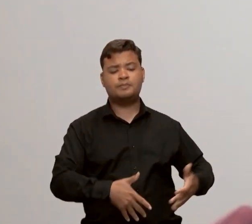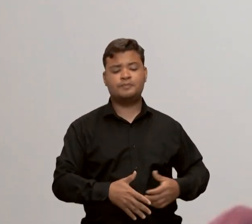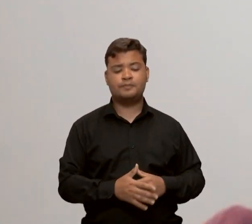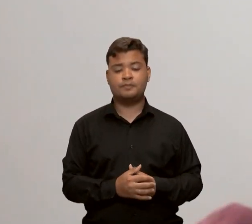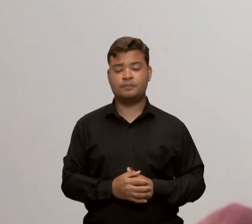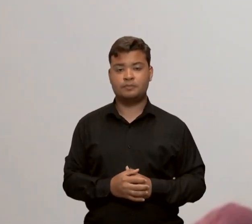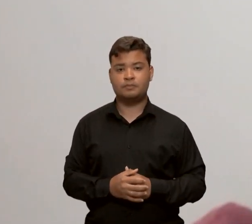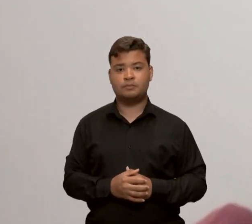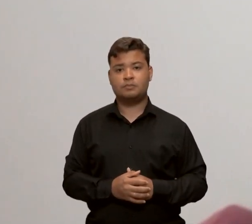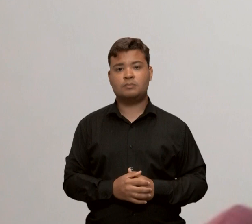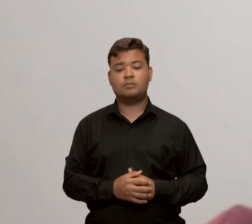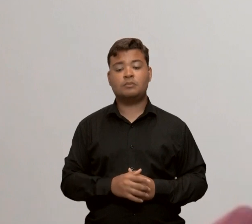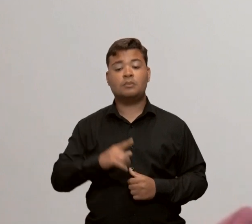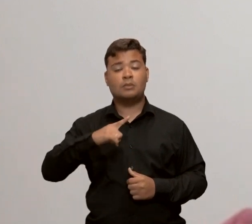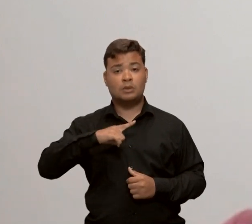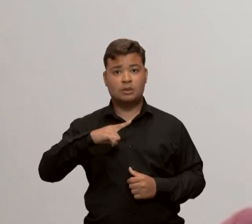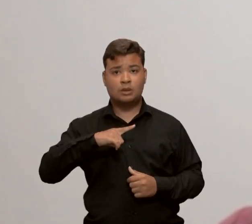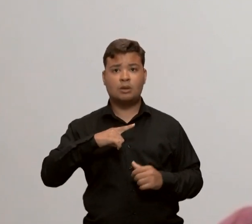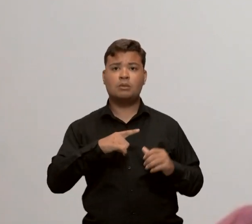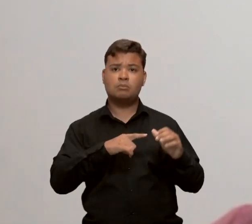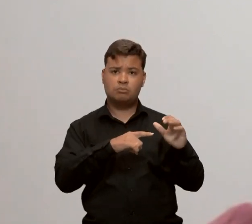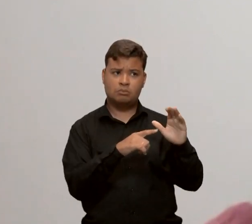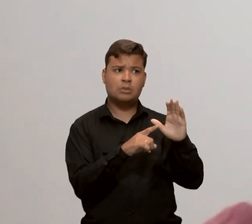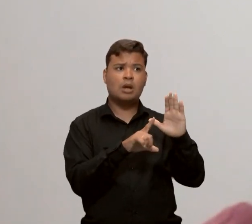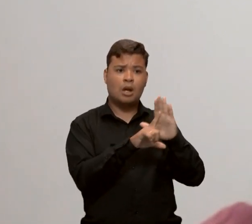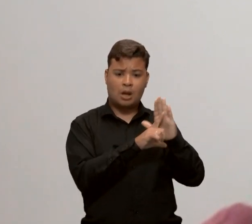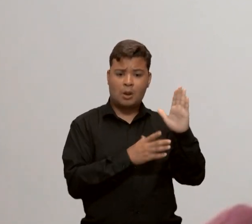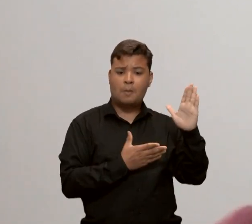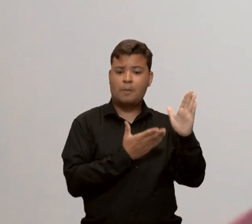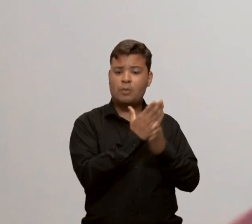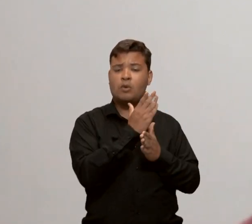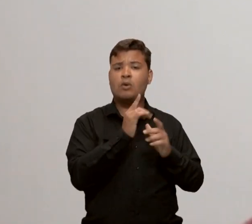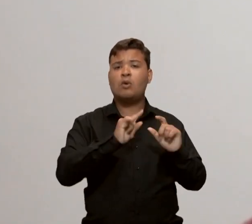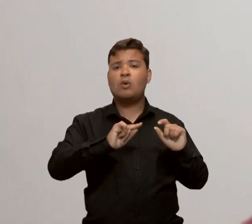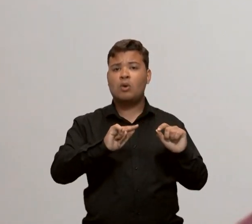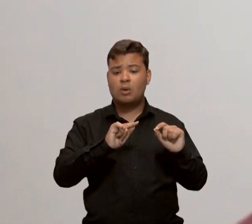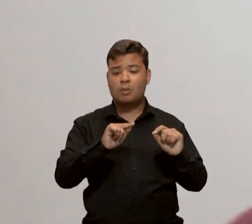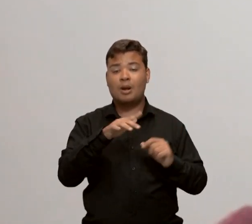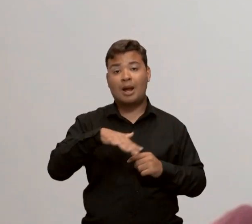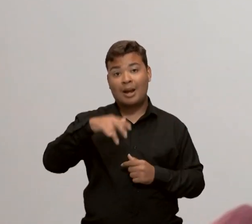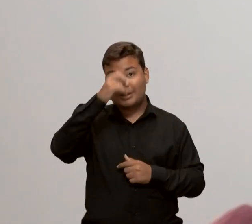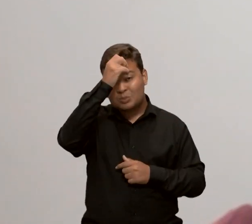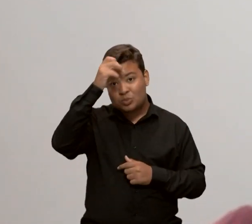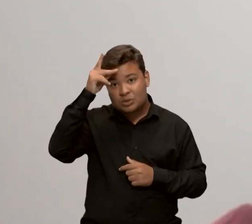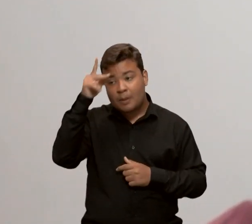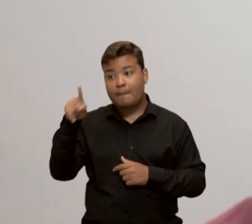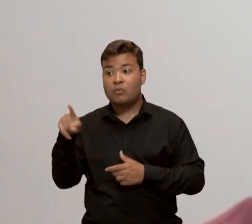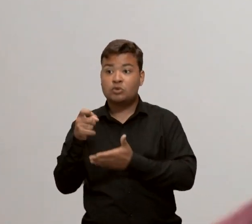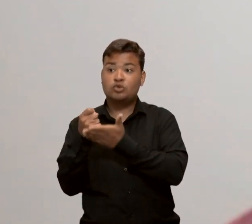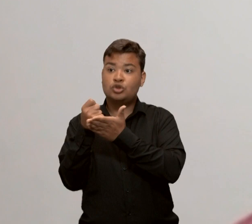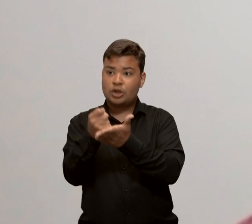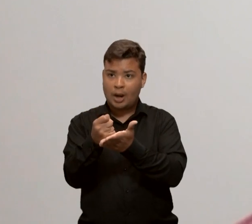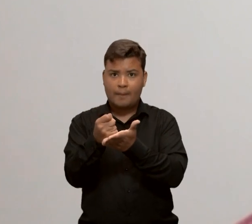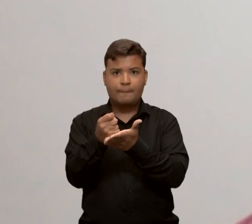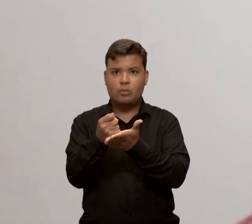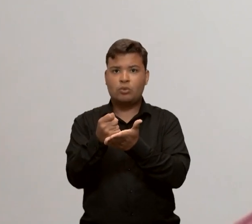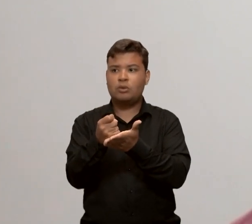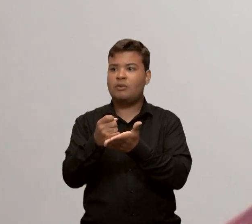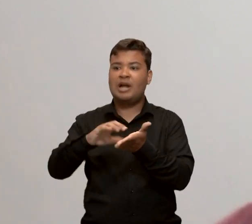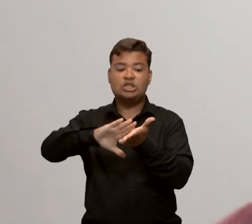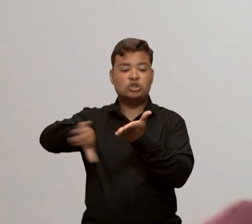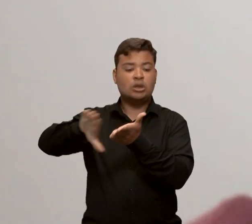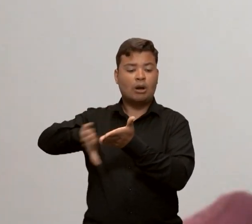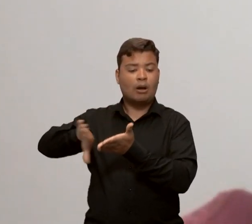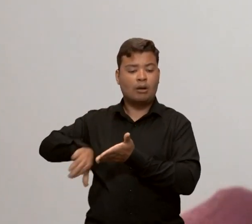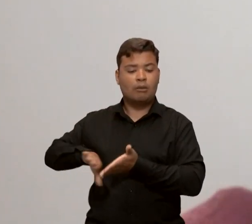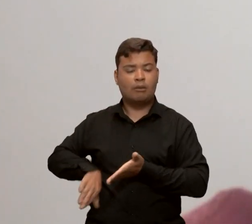está sendo aprovada a retirada dos professores de apoio da rede municipal. Então, a gente